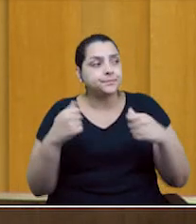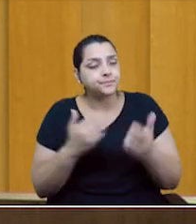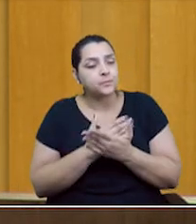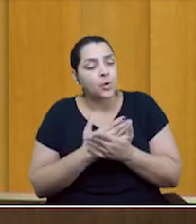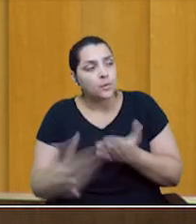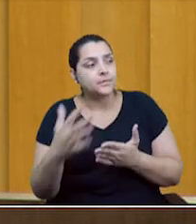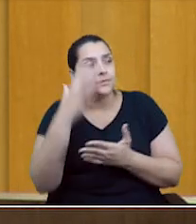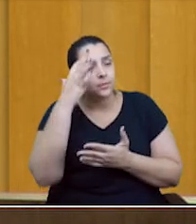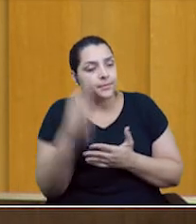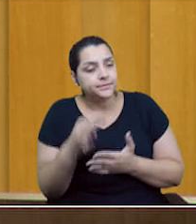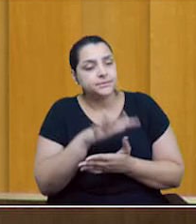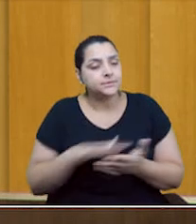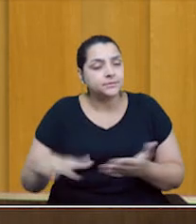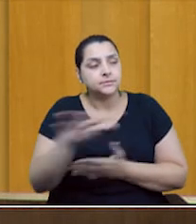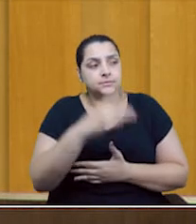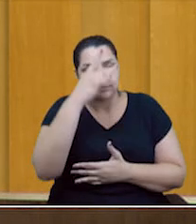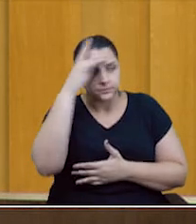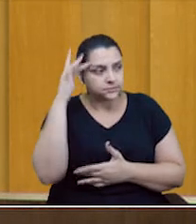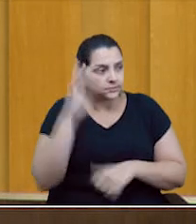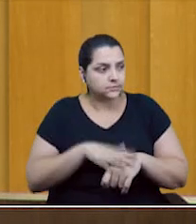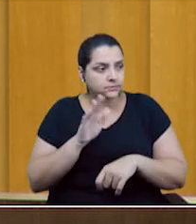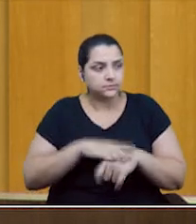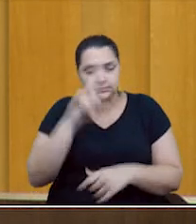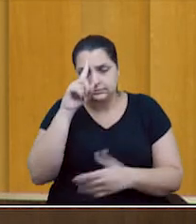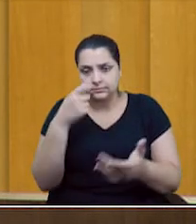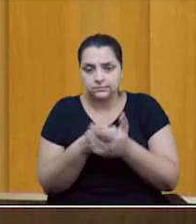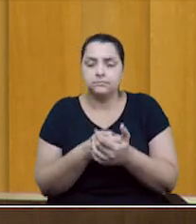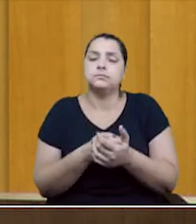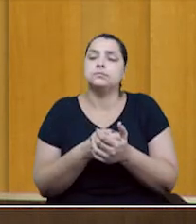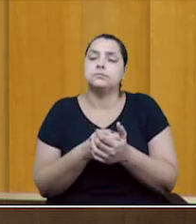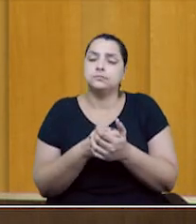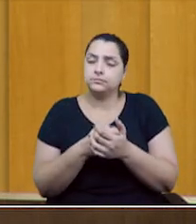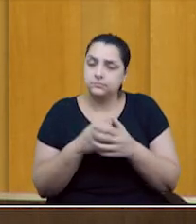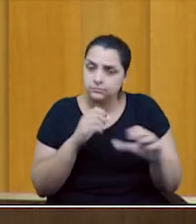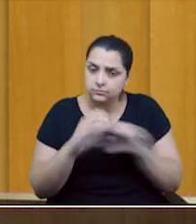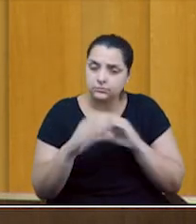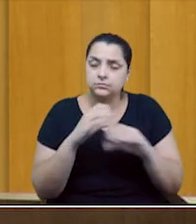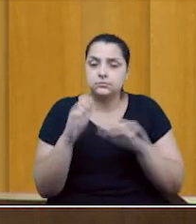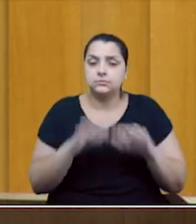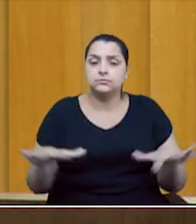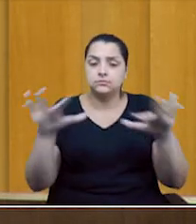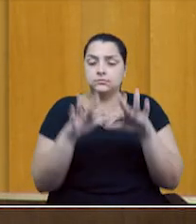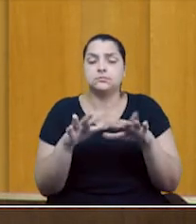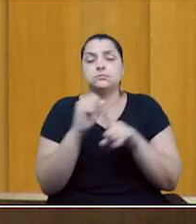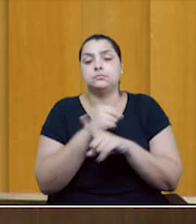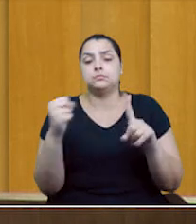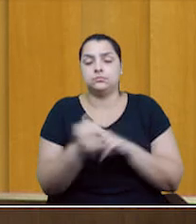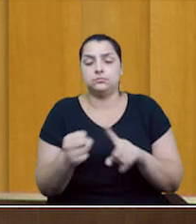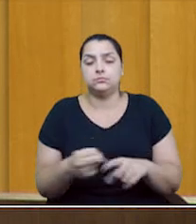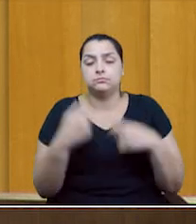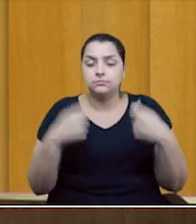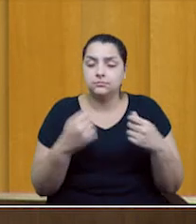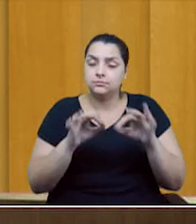a todas as pessoas na produção das decisões judiciais e na comunicação geral com a sociedade. Para a